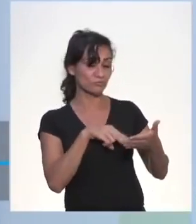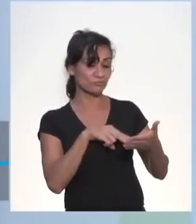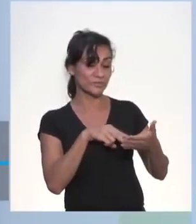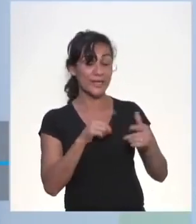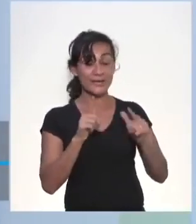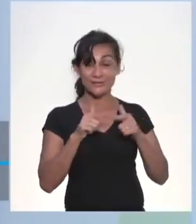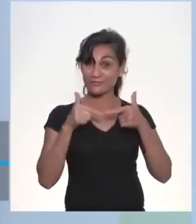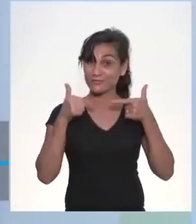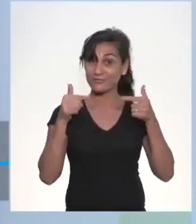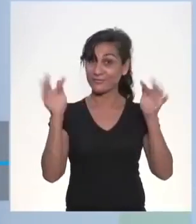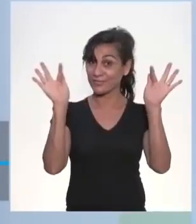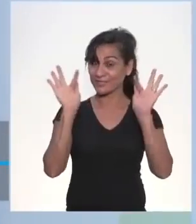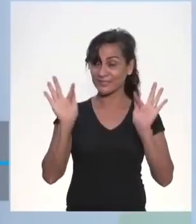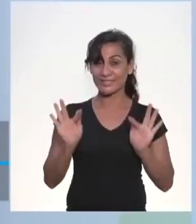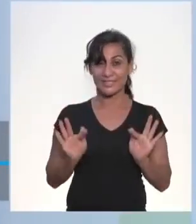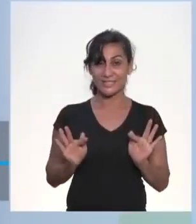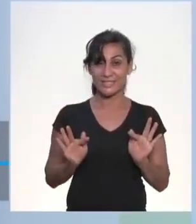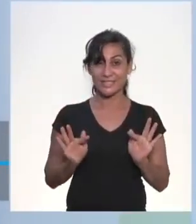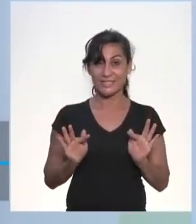Feliz.